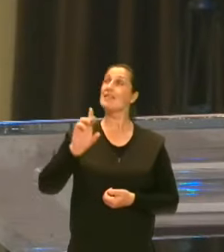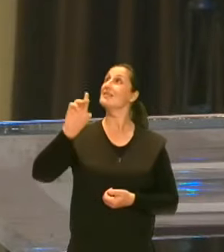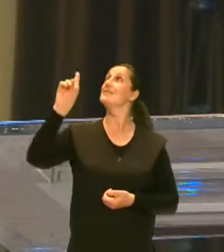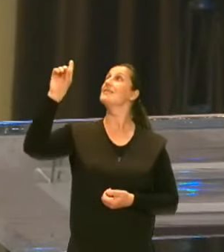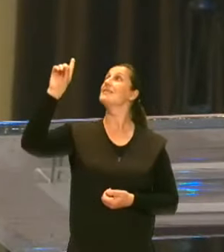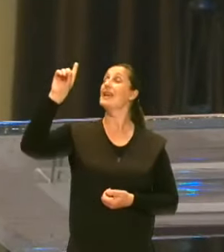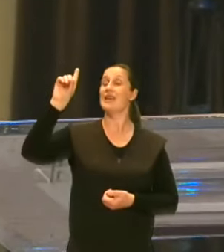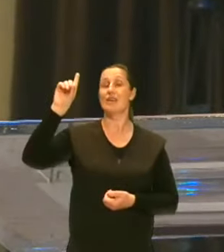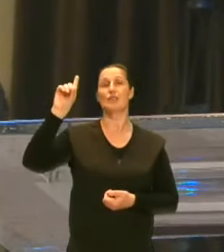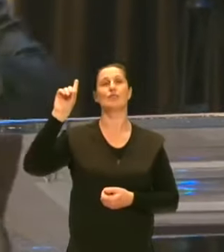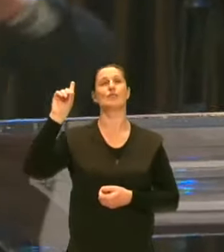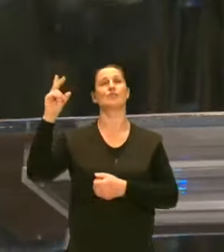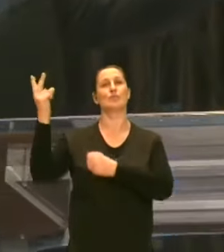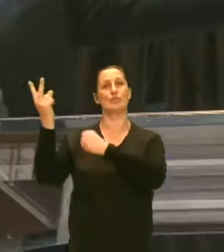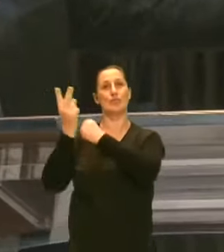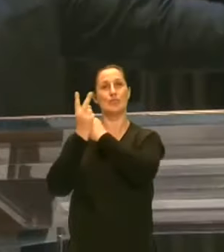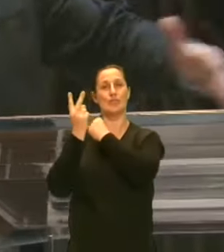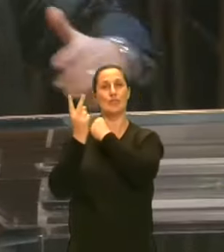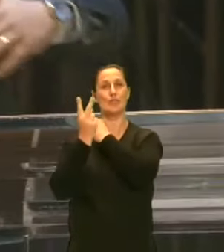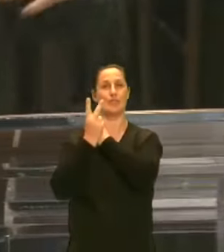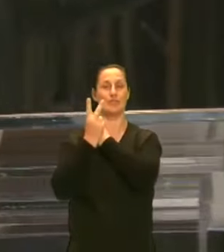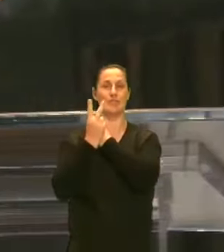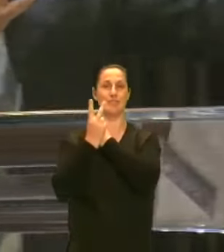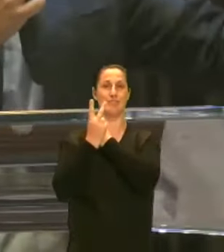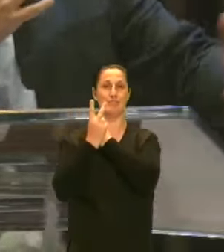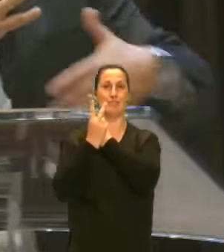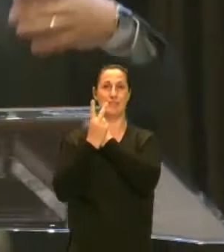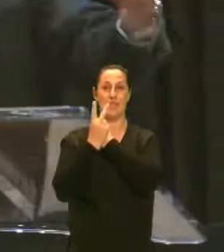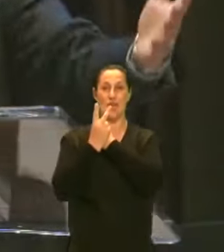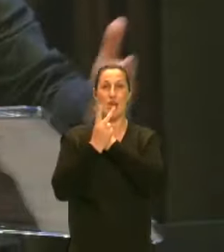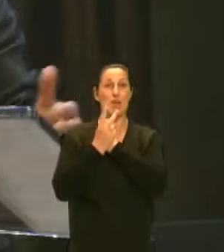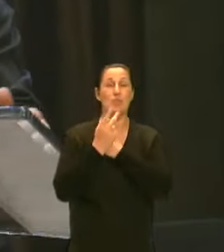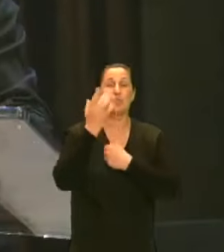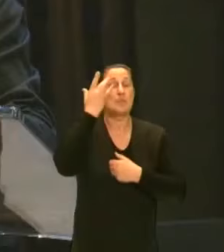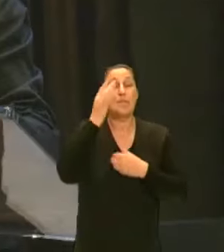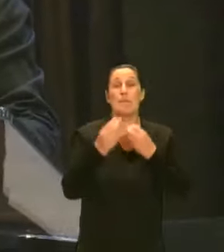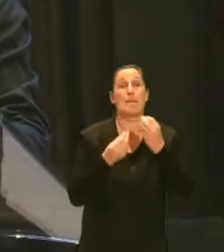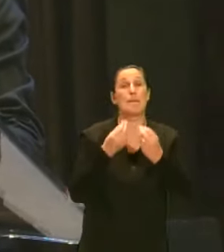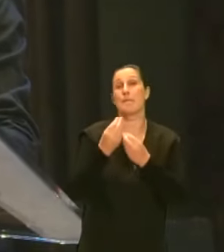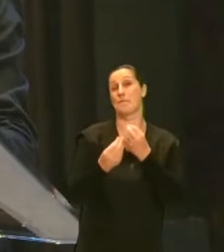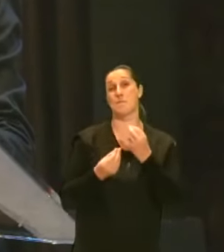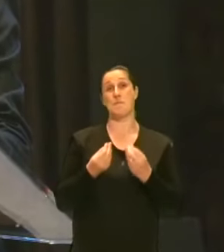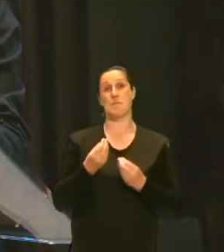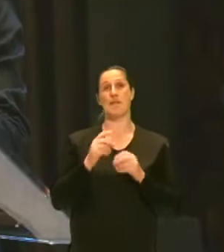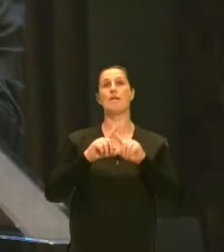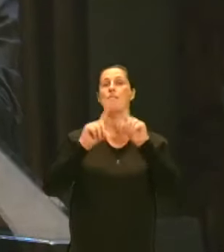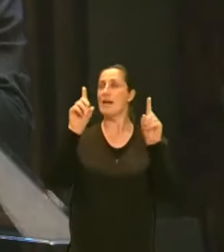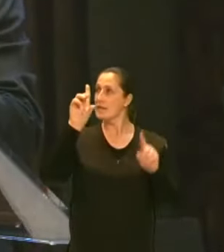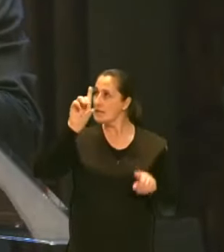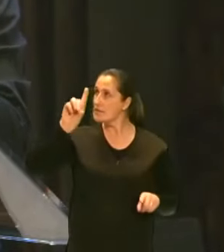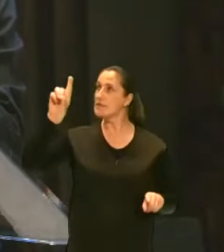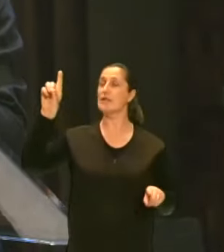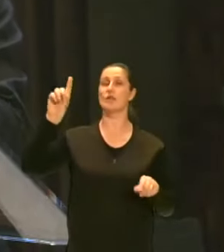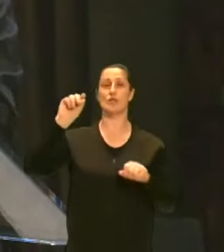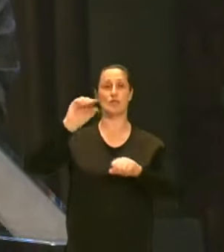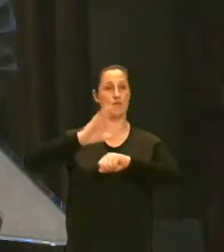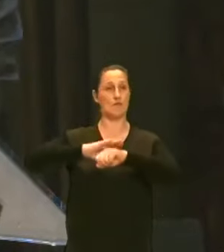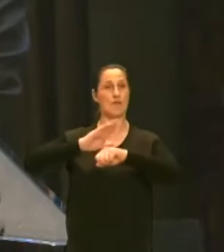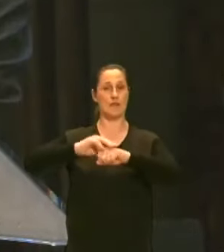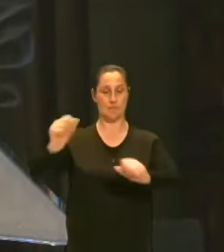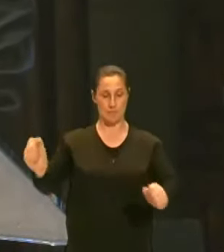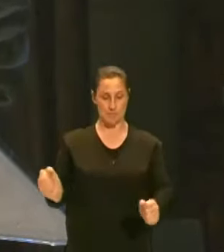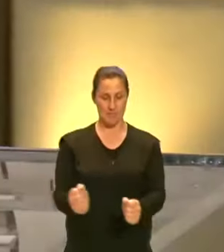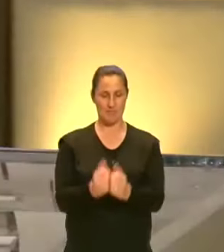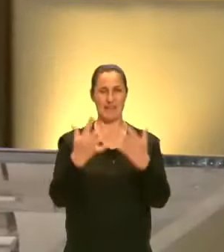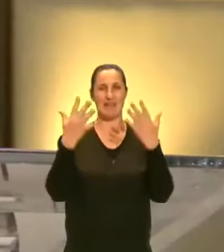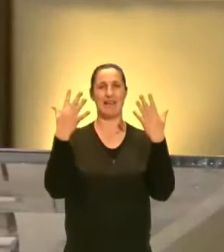deserto. Ele abriu o mar vermelho, quando não tinha onde passar, Ele abriu. Ele fez um milagre, e hoje eu olho e falo, Deus,